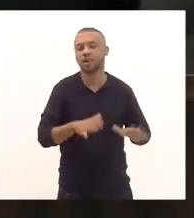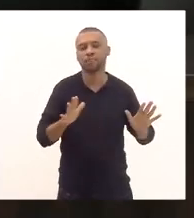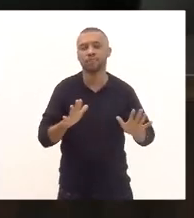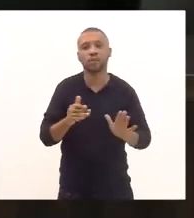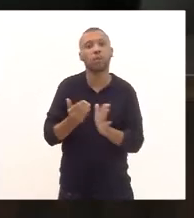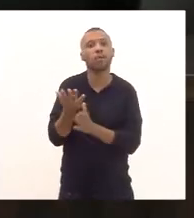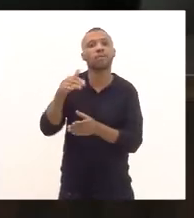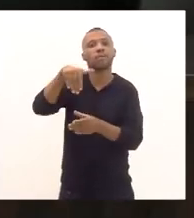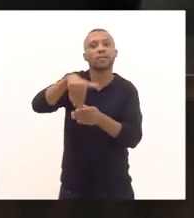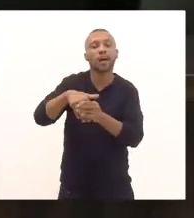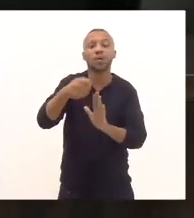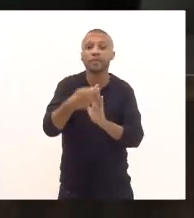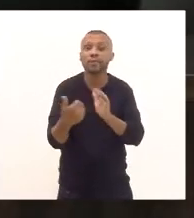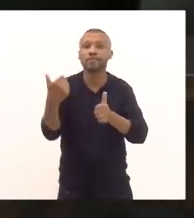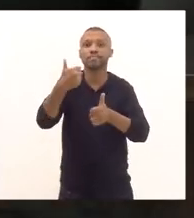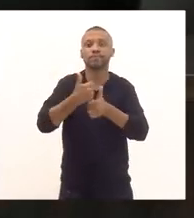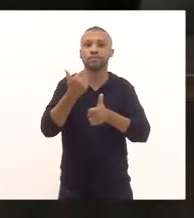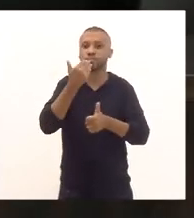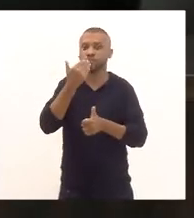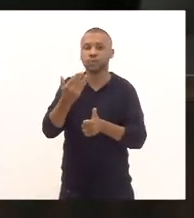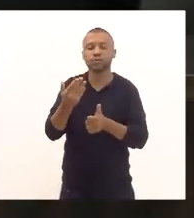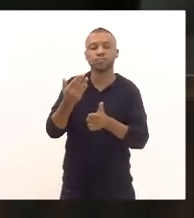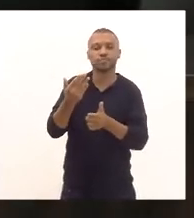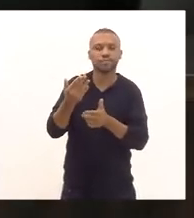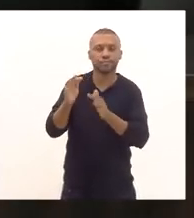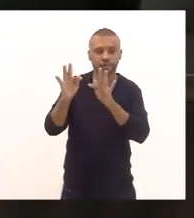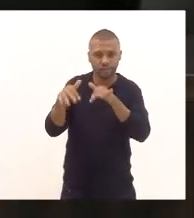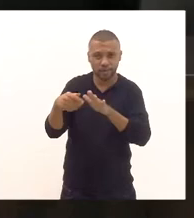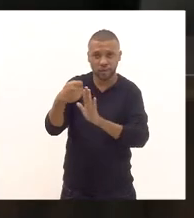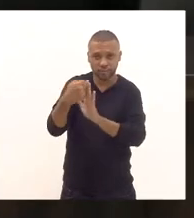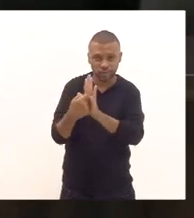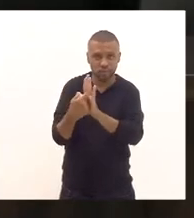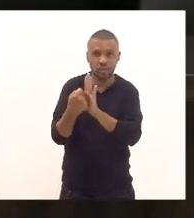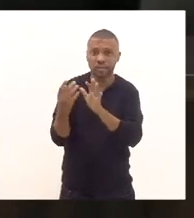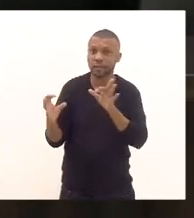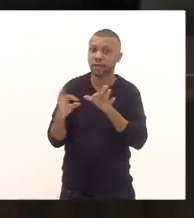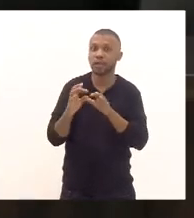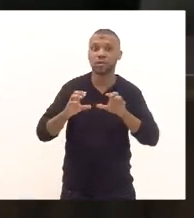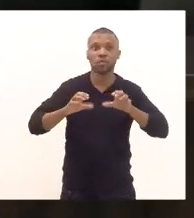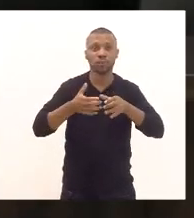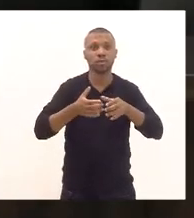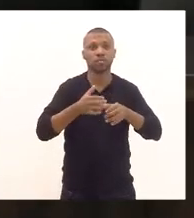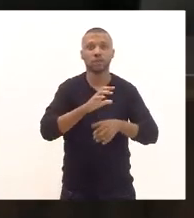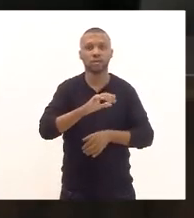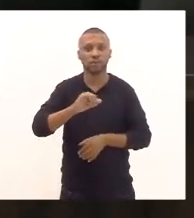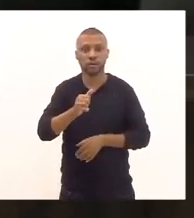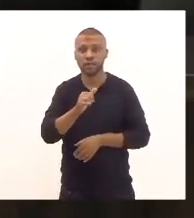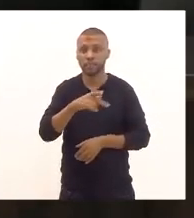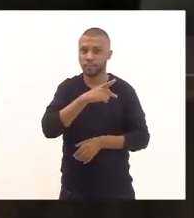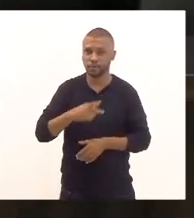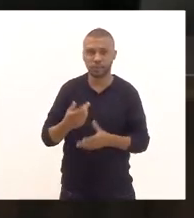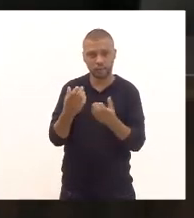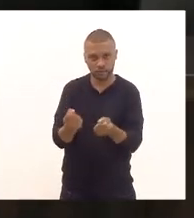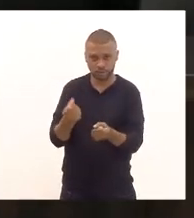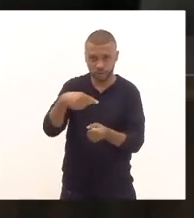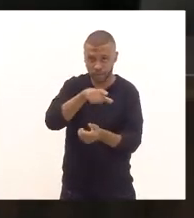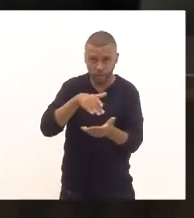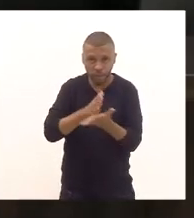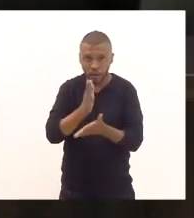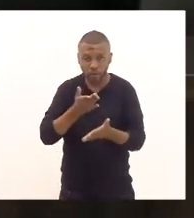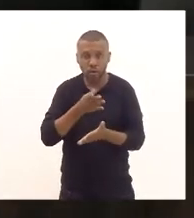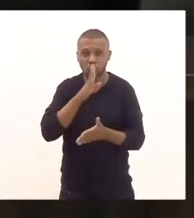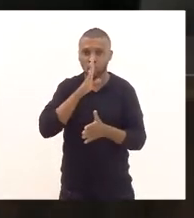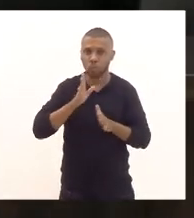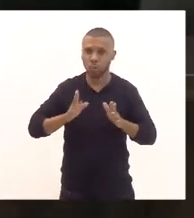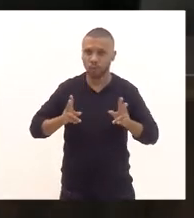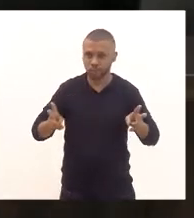do substitutivo conforme Afinal de redação da comissão de concessão justiça que a presidência defere-se os que aprovam permaneçam Como